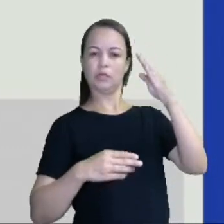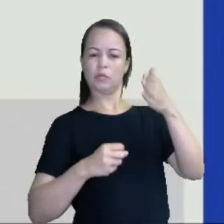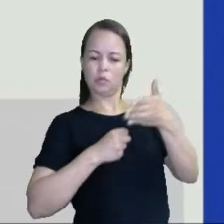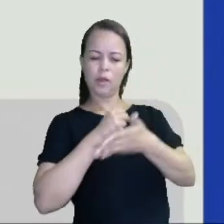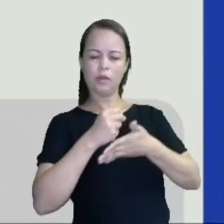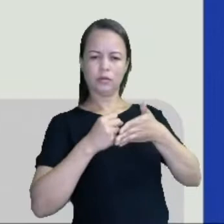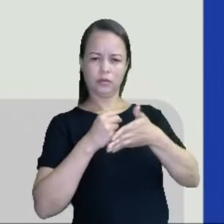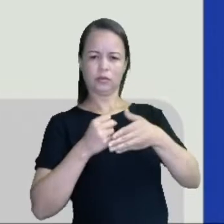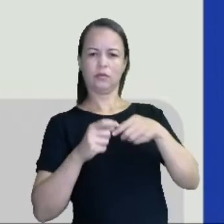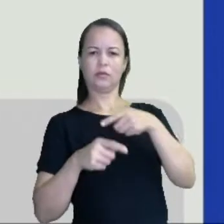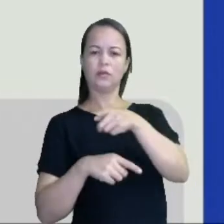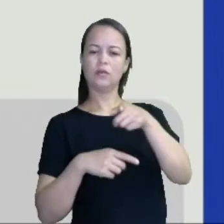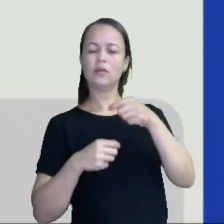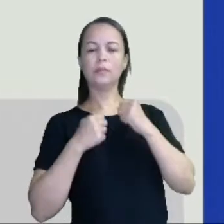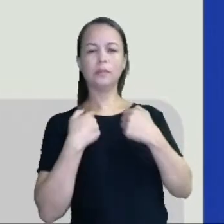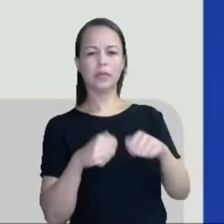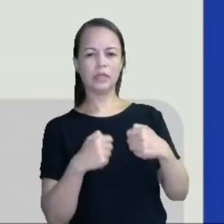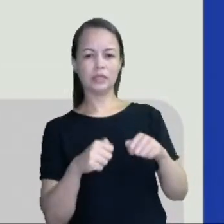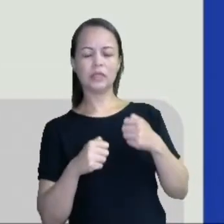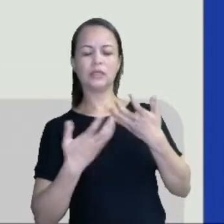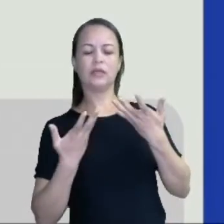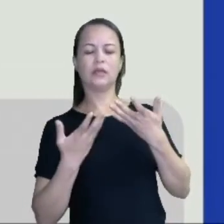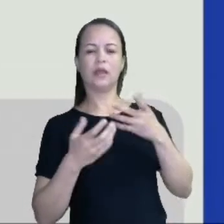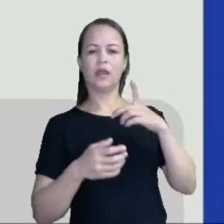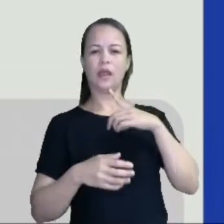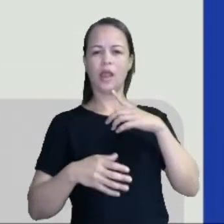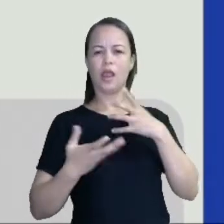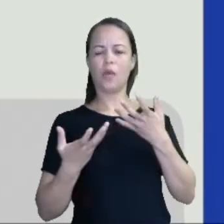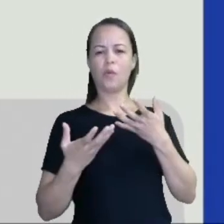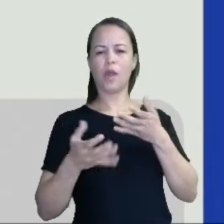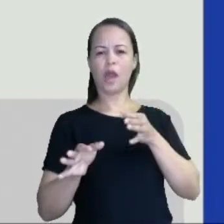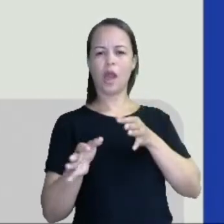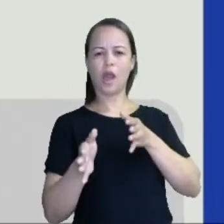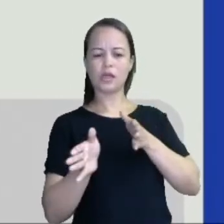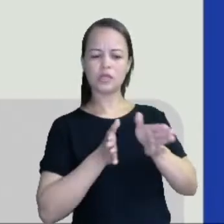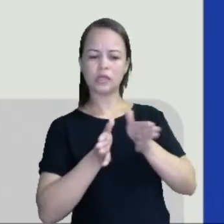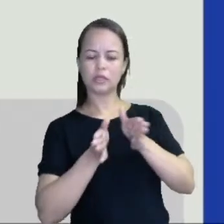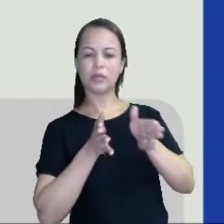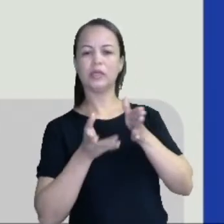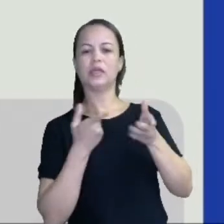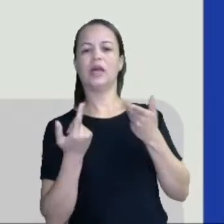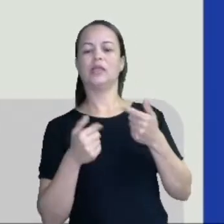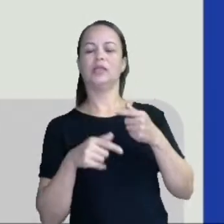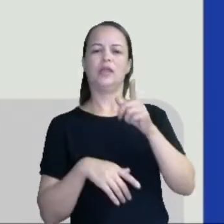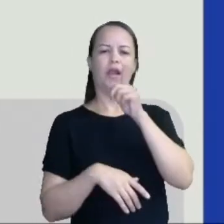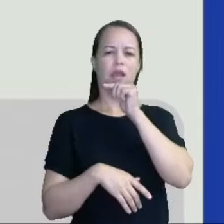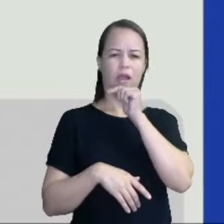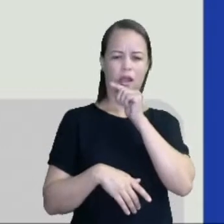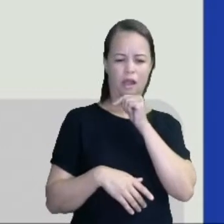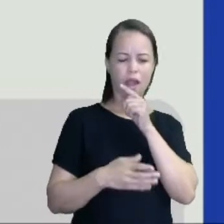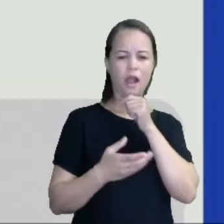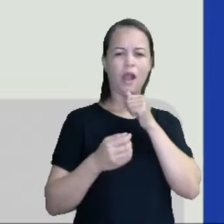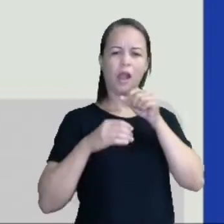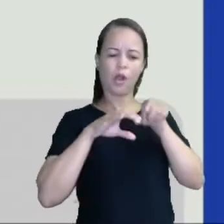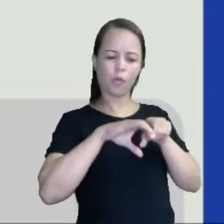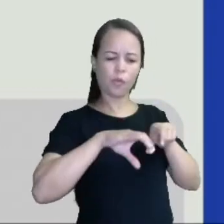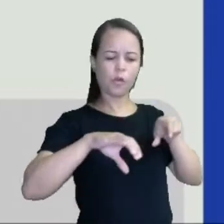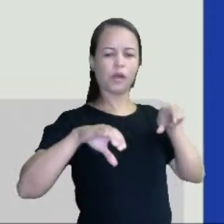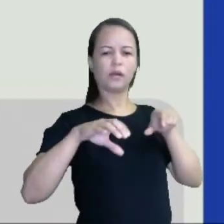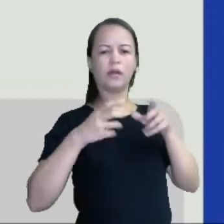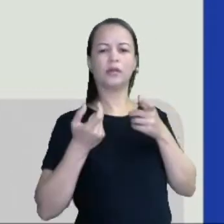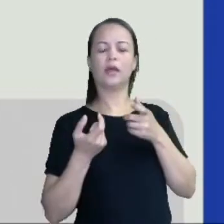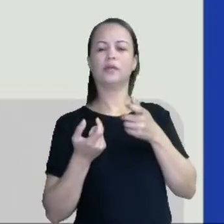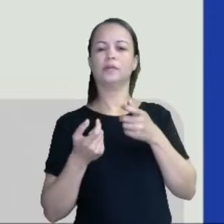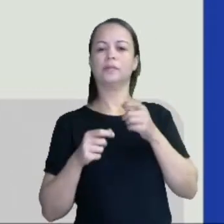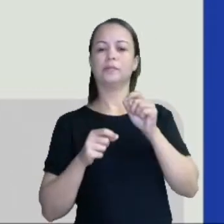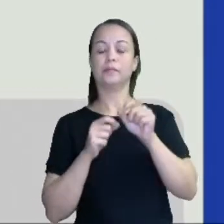com acessibilidade à água encanada, à limpeza urbana, que aí vai citar aqui, ó, ou abastecimento